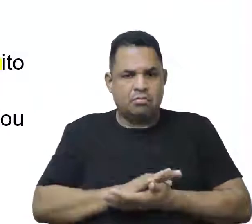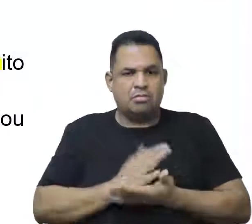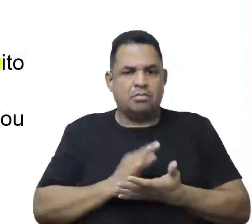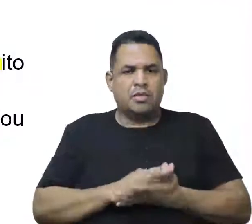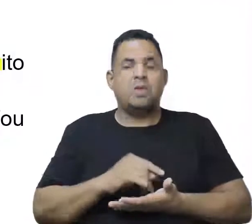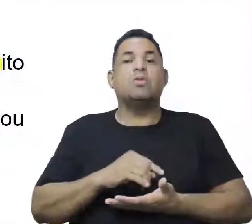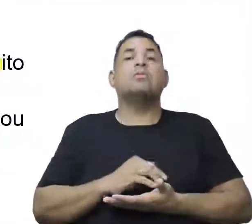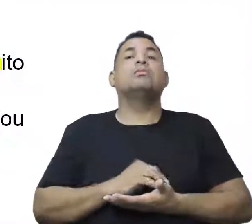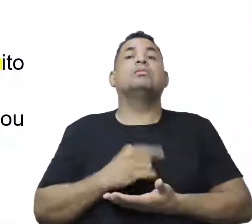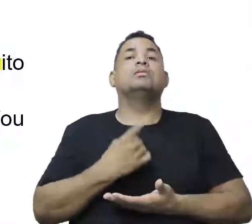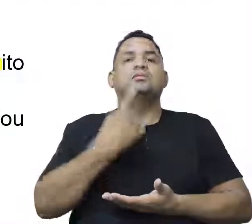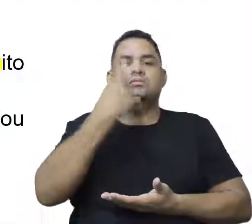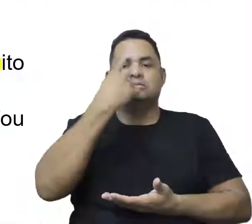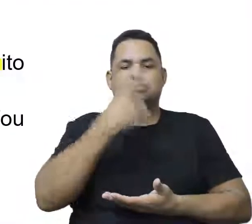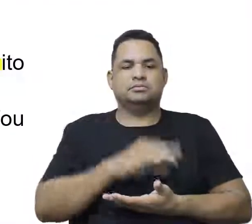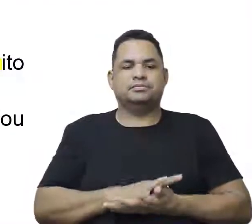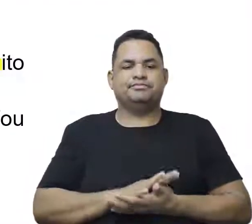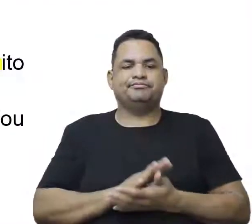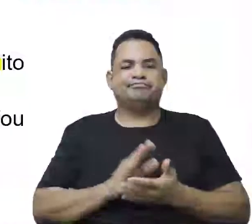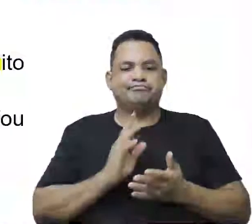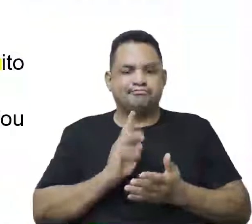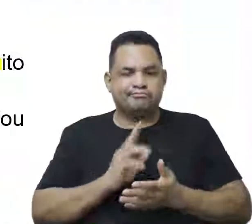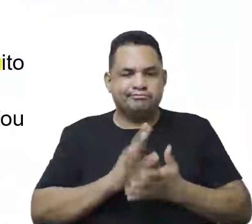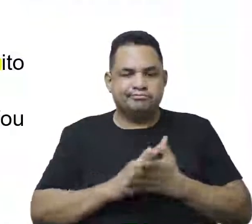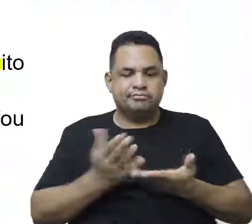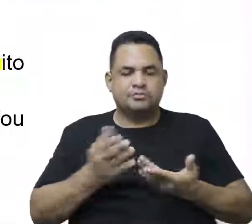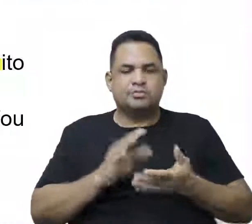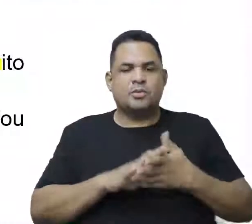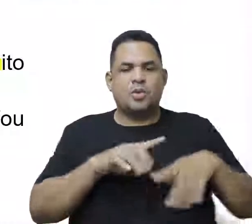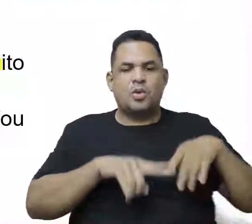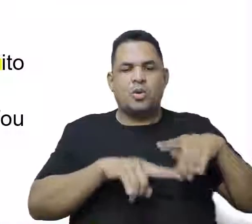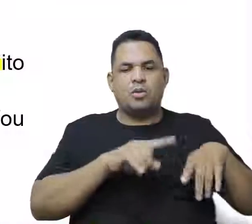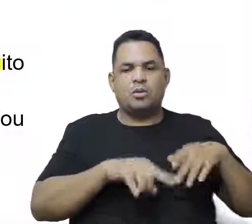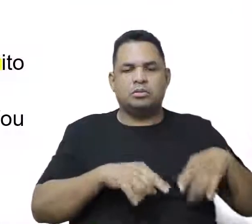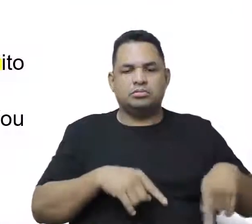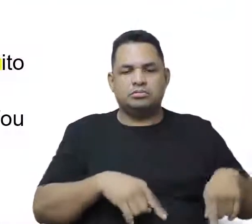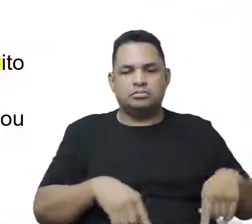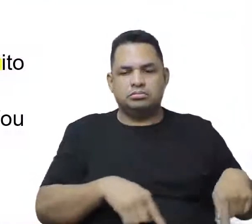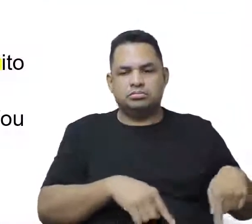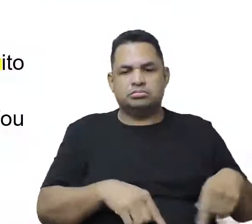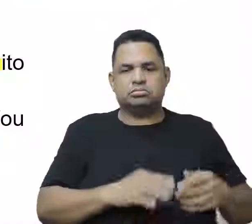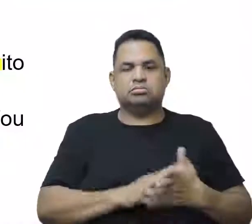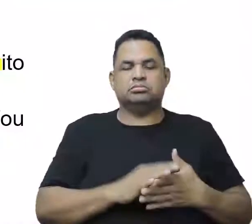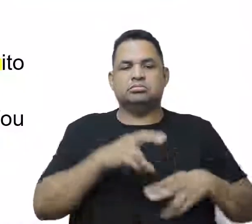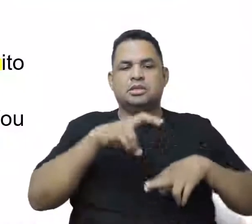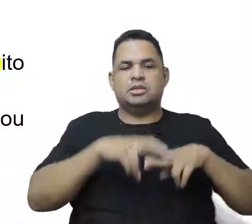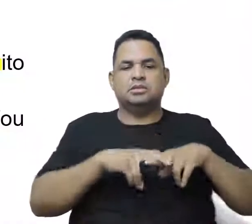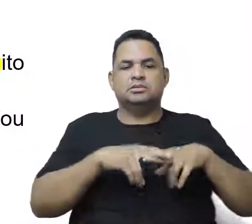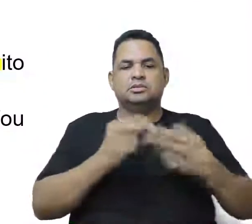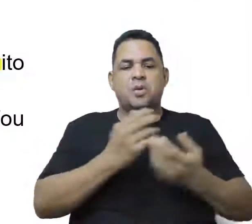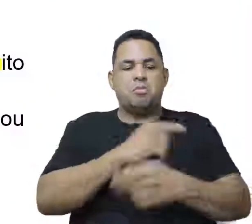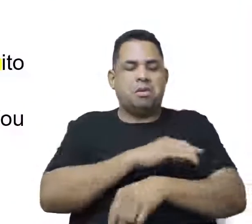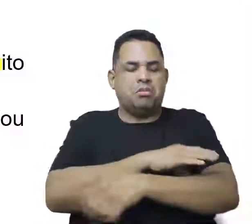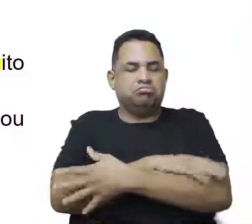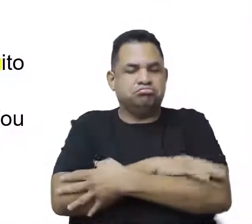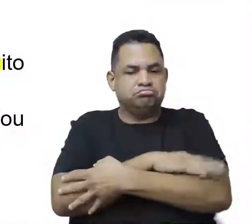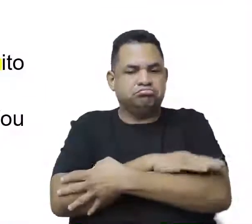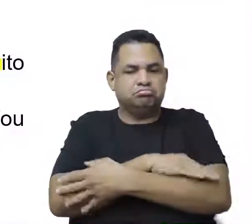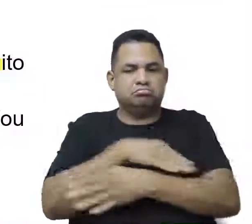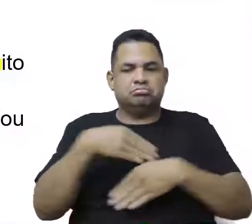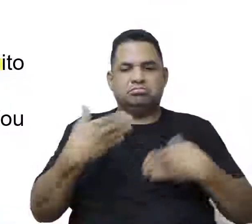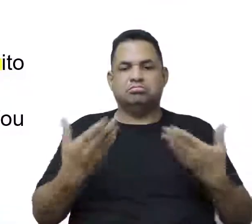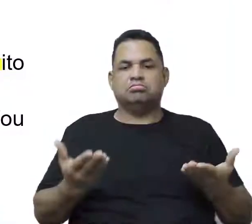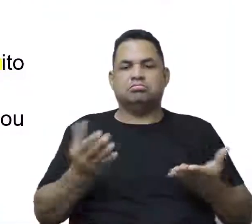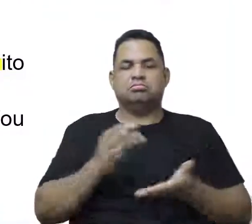muito inclinada para frente, manter objeto nas pernas quando sentado ou em ambos os braços ocupados